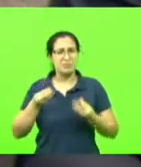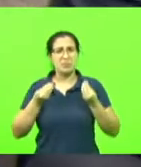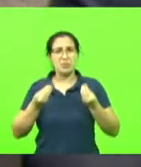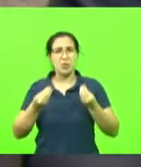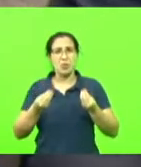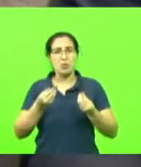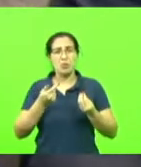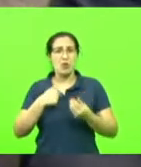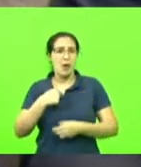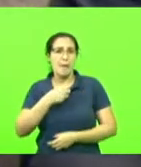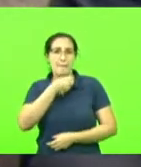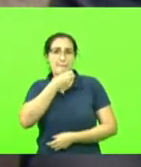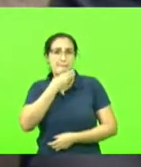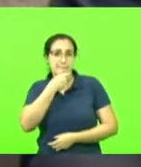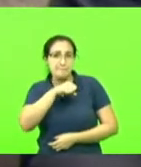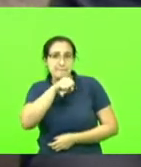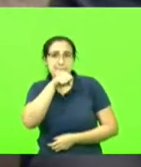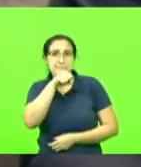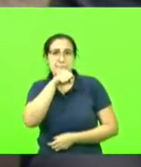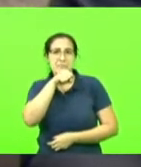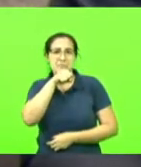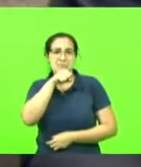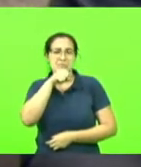pai, por exemplo, que está ali